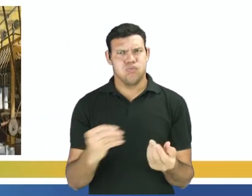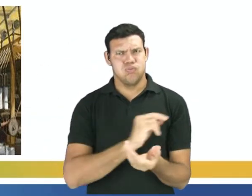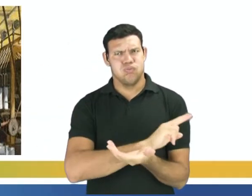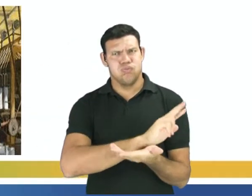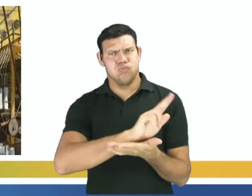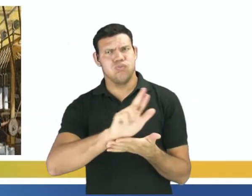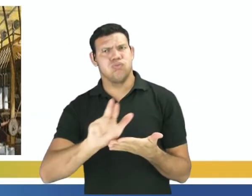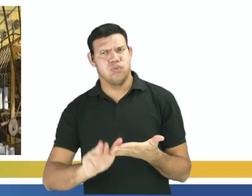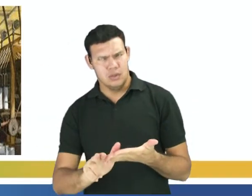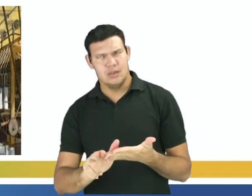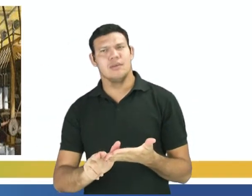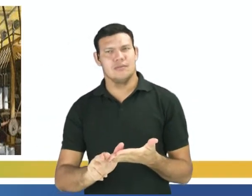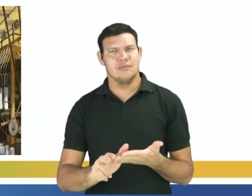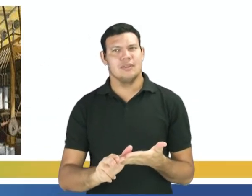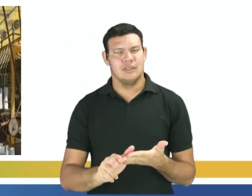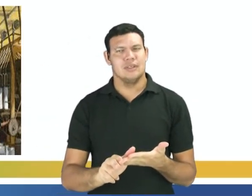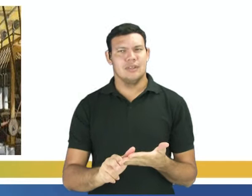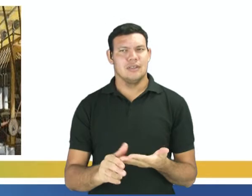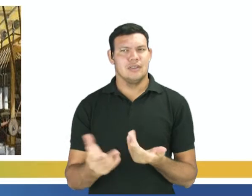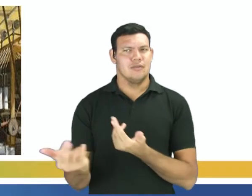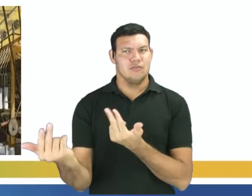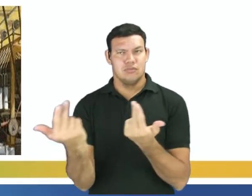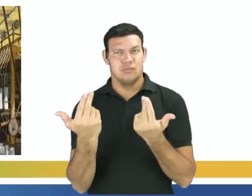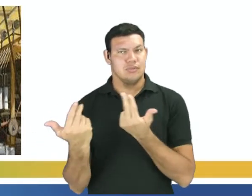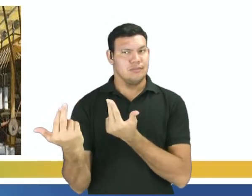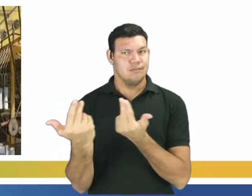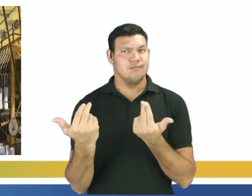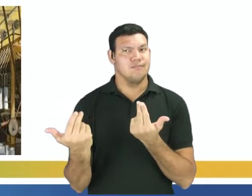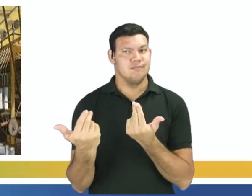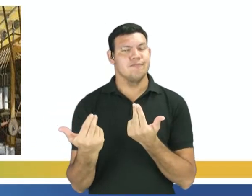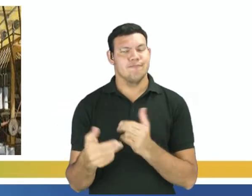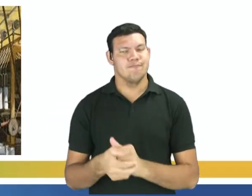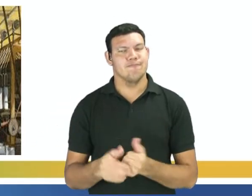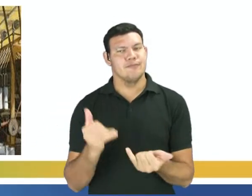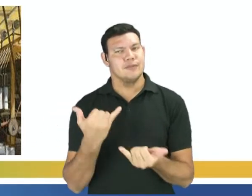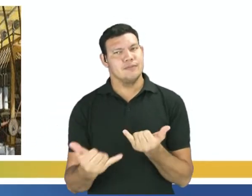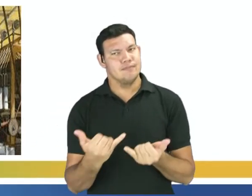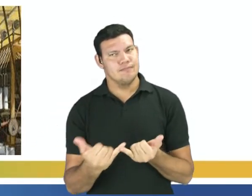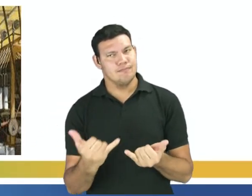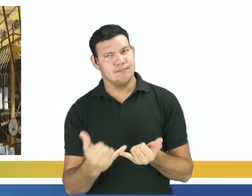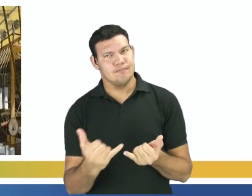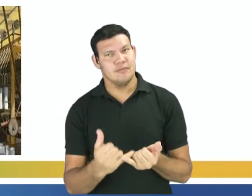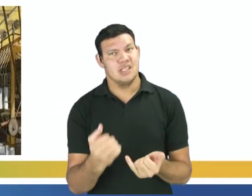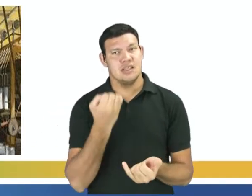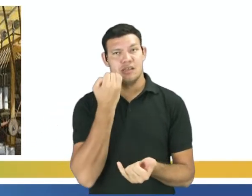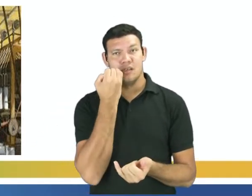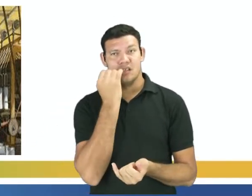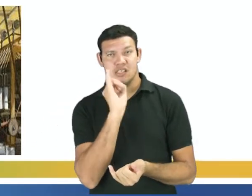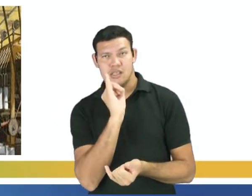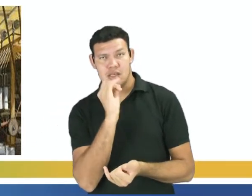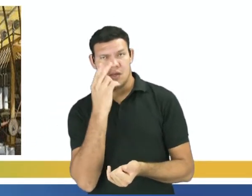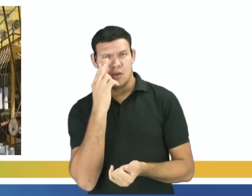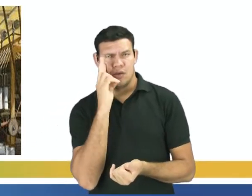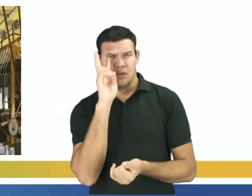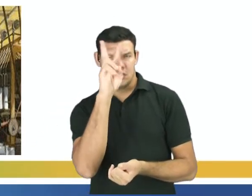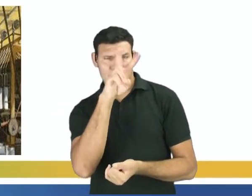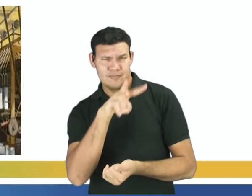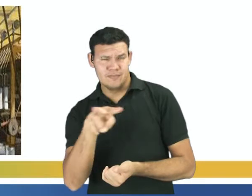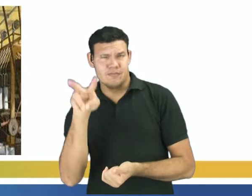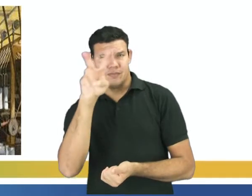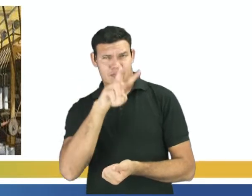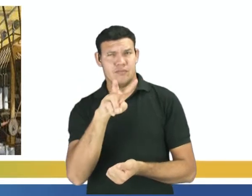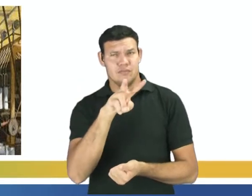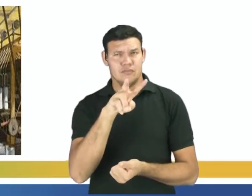com características mais homogêneas, ou seja, semelhantes. Se você olhar no caso da figura